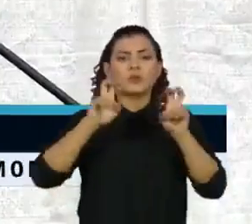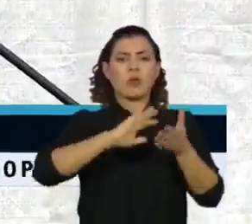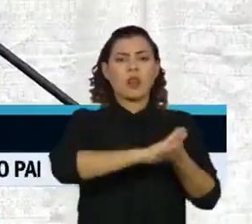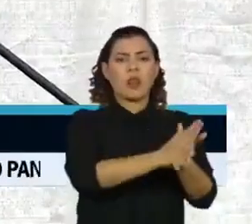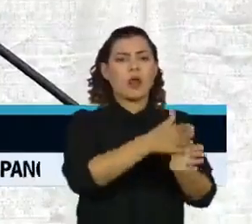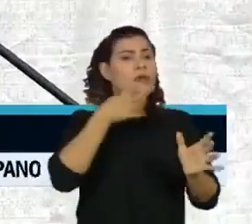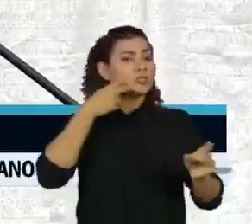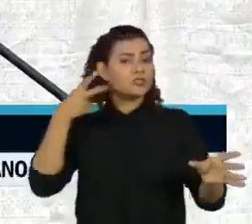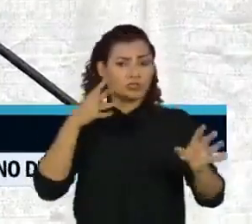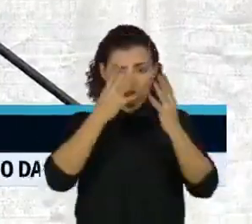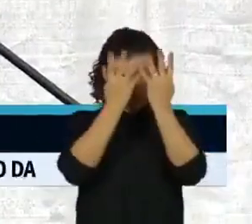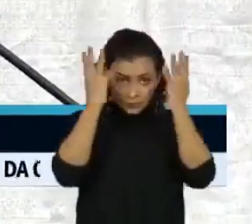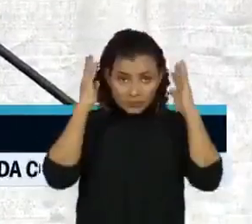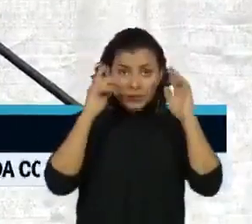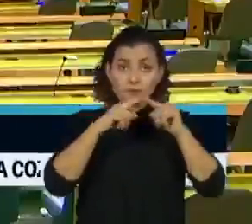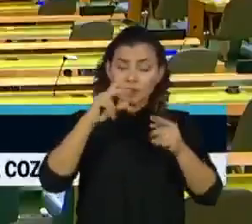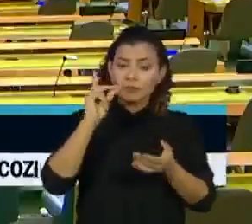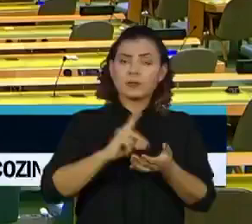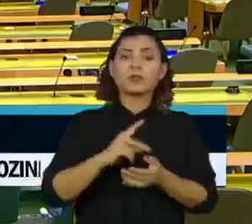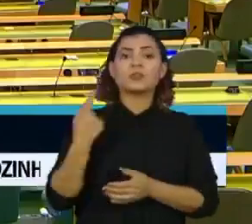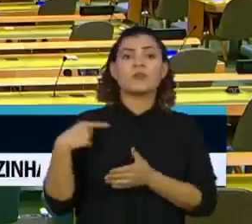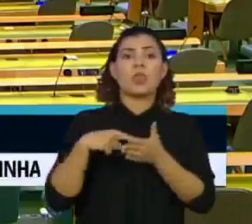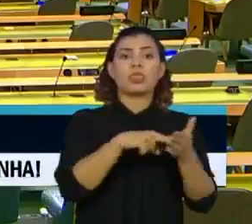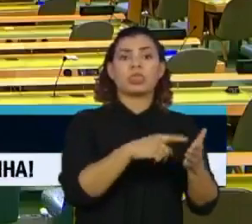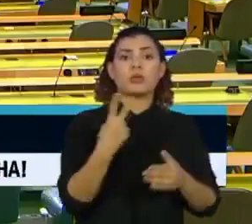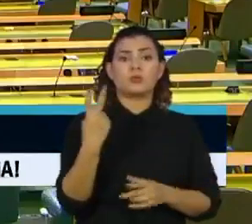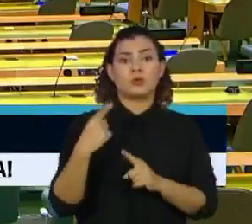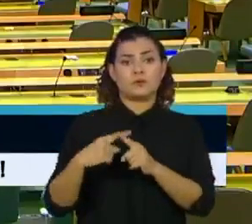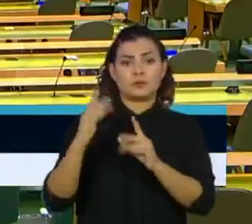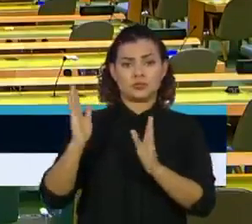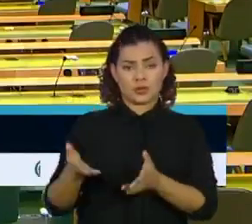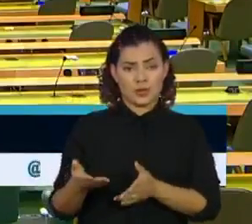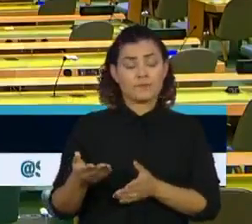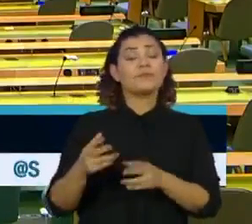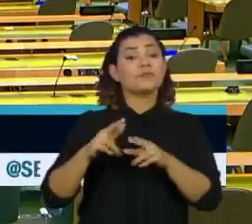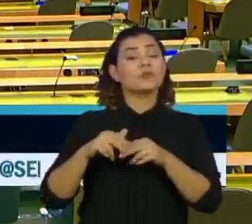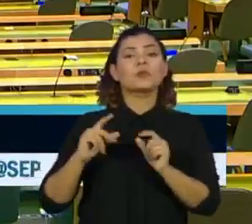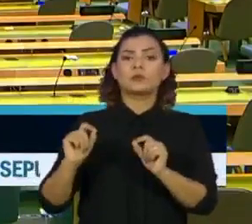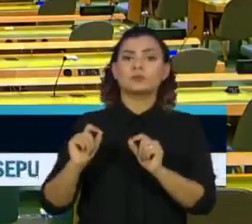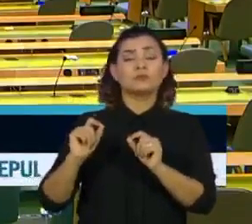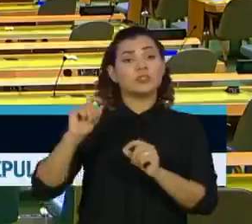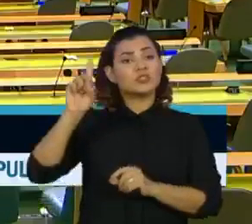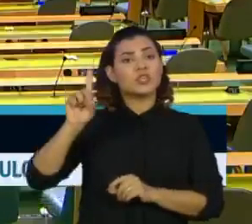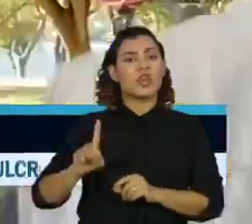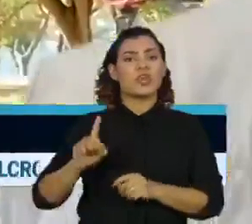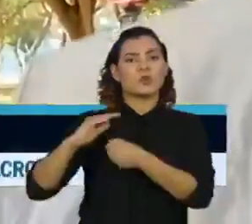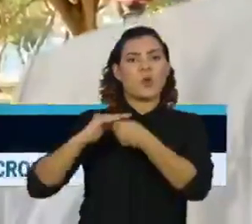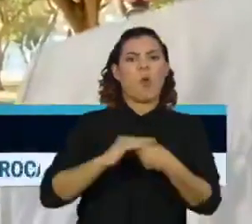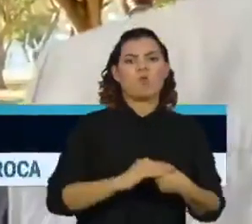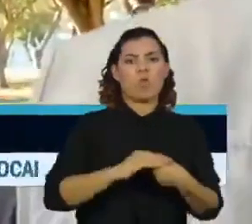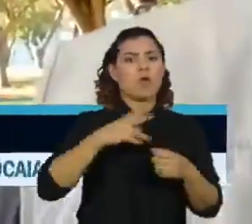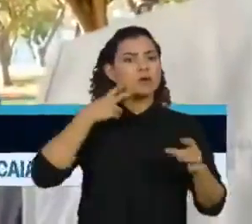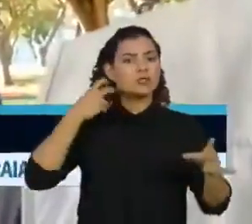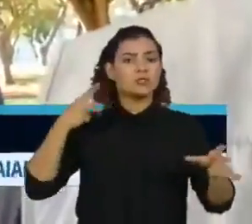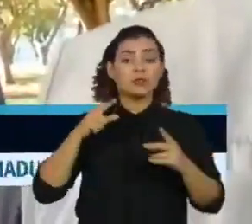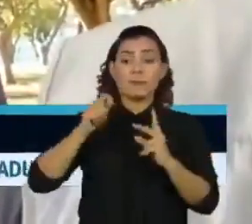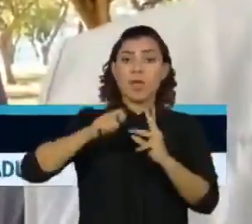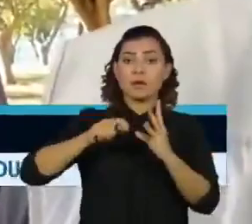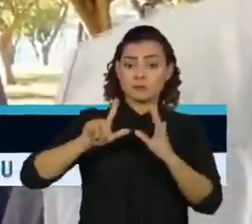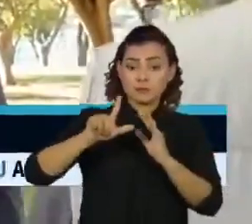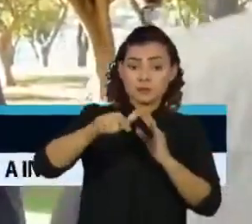passado, Bolsonaro foi denunciado duas vezes. Primeiro, à ONU, por violação dos direitos do indígena. E meses